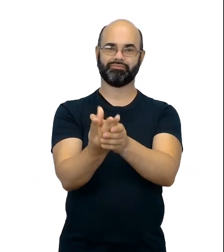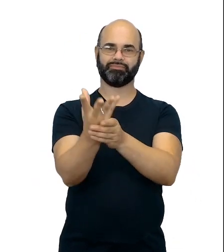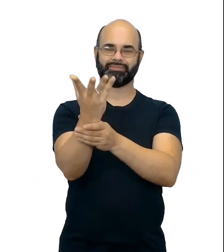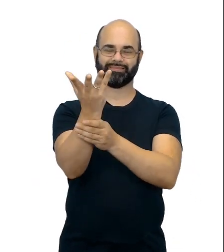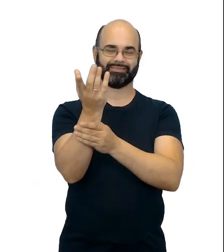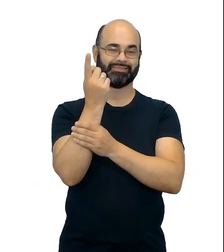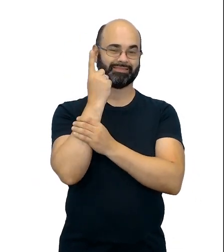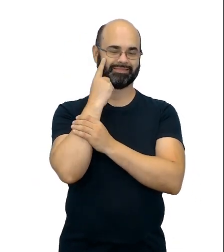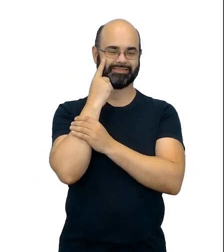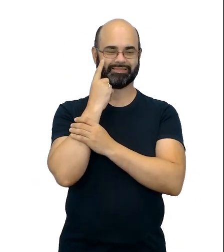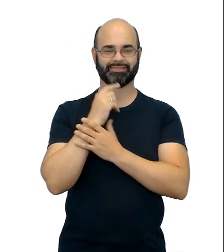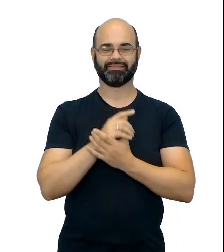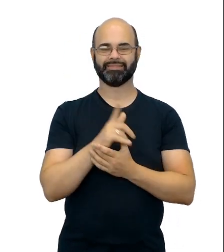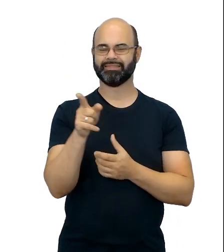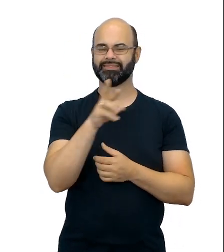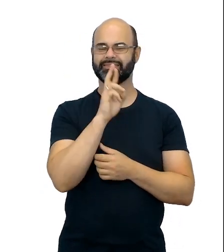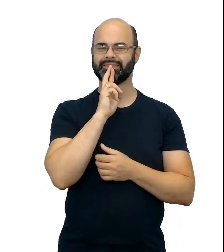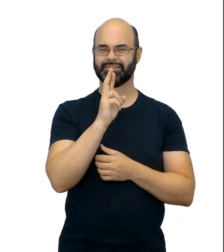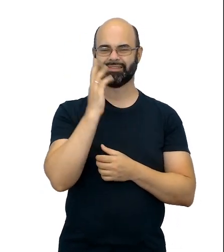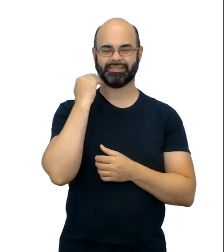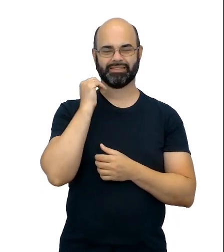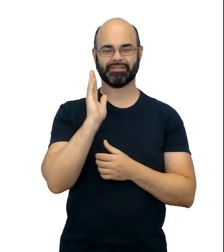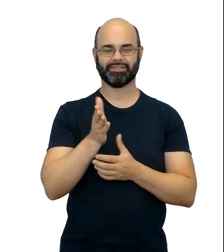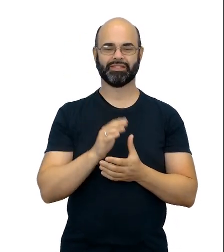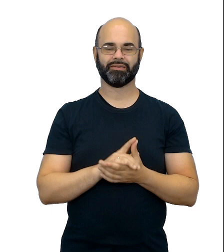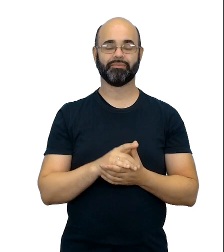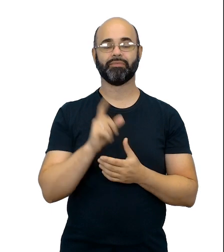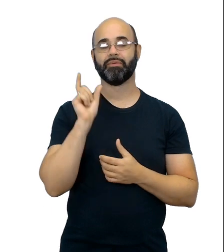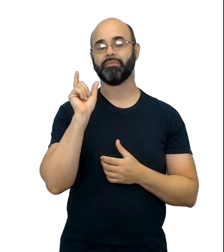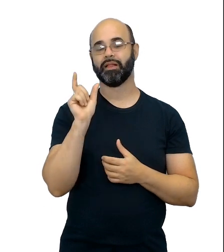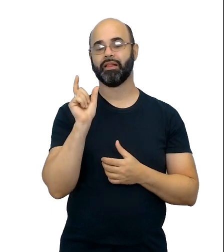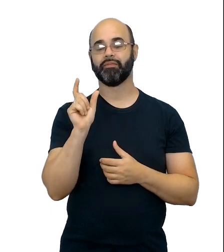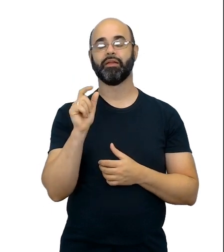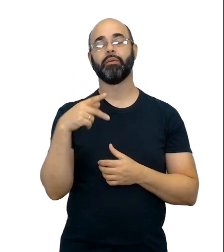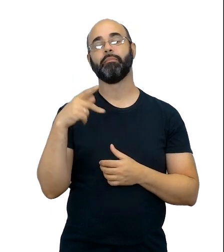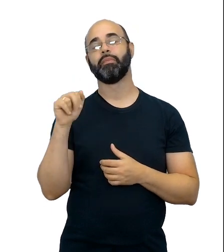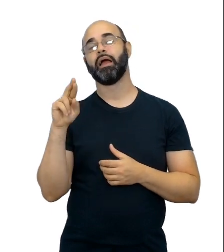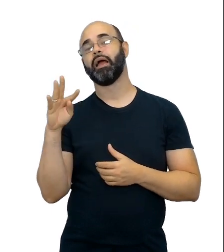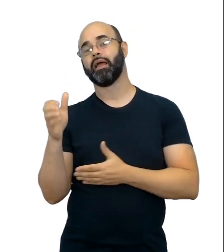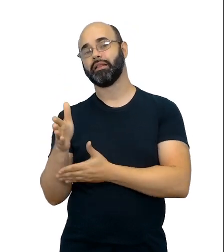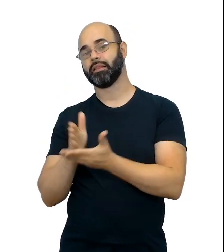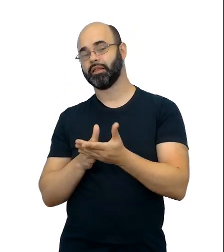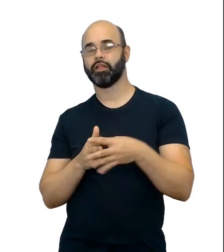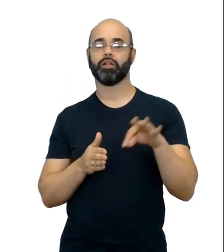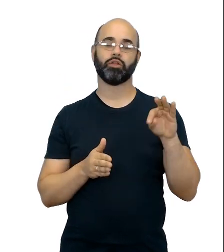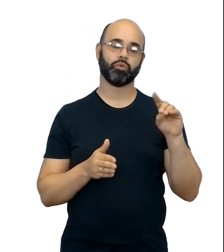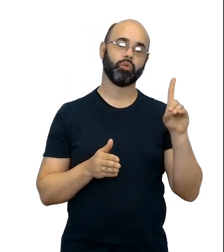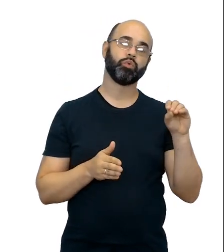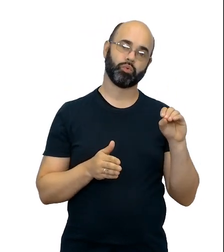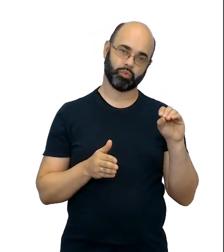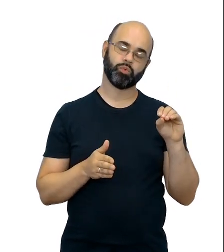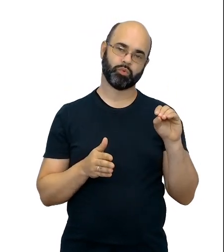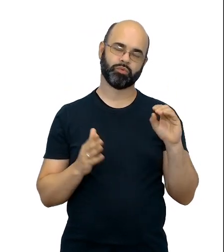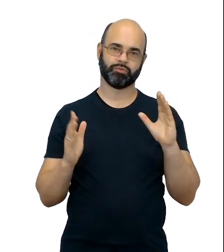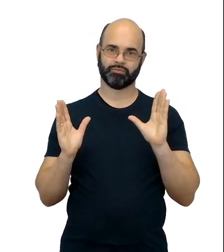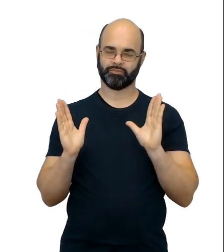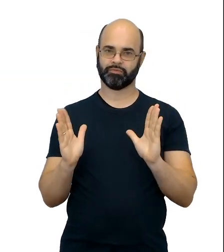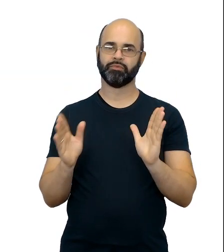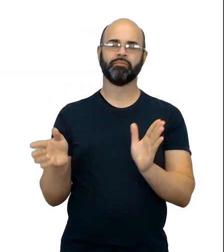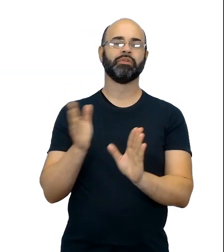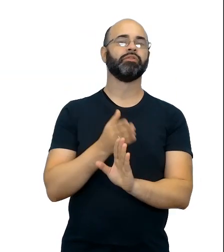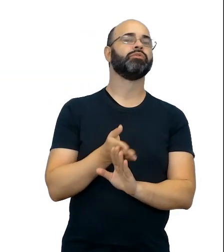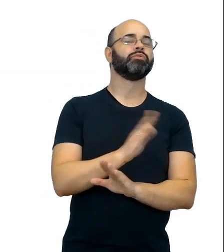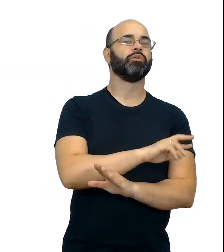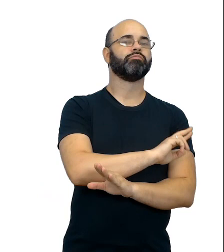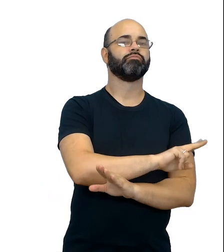da resposta, mas assim, além do significado de parte todo, quais outros que nós conhecemos, né? Então, eu deixo